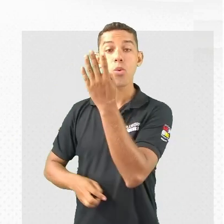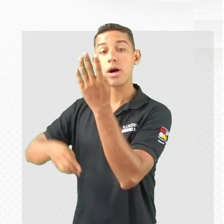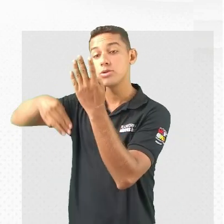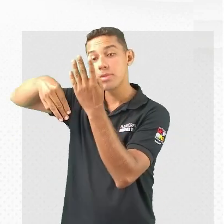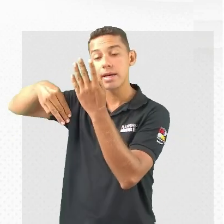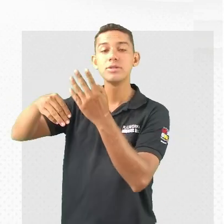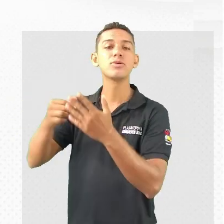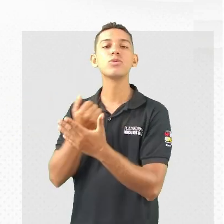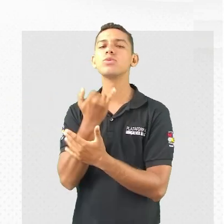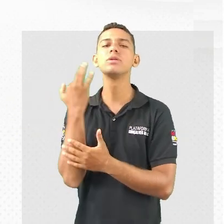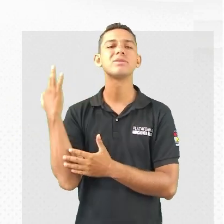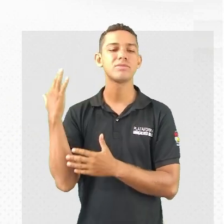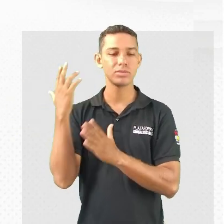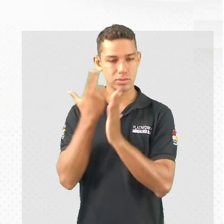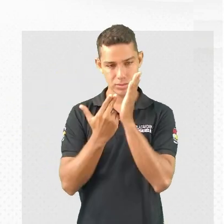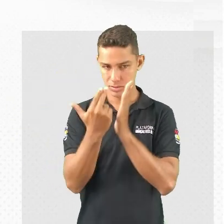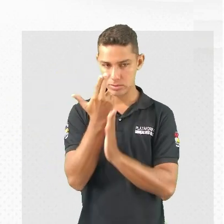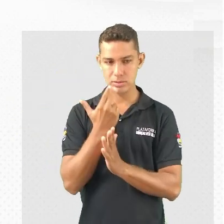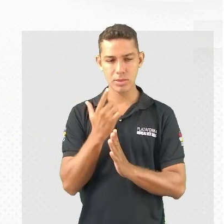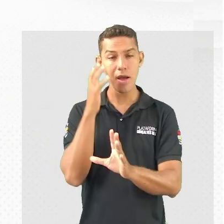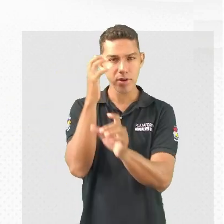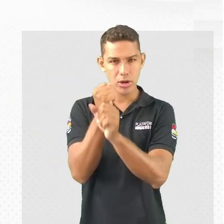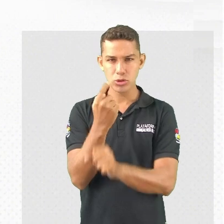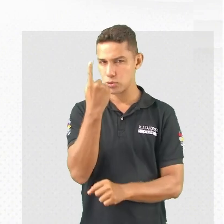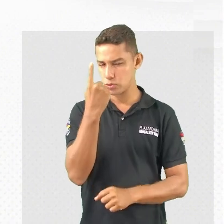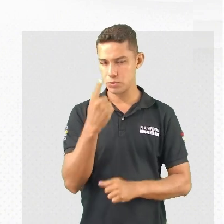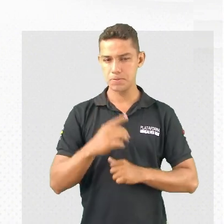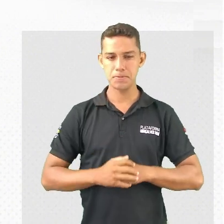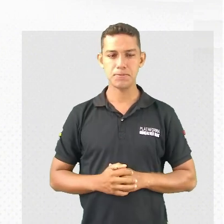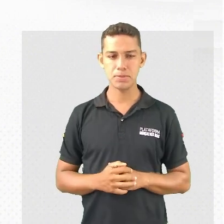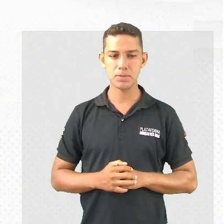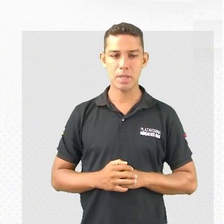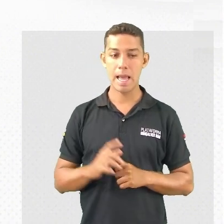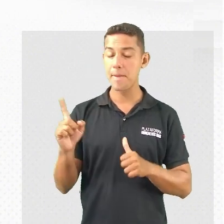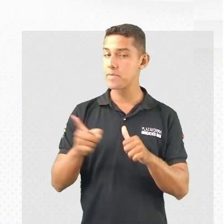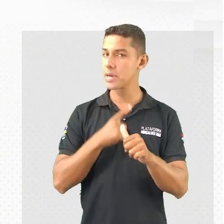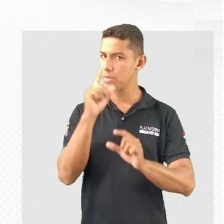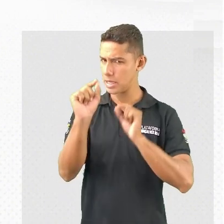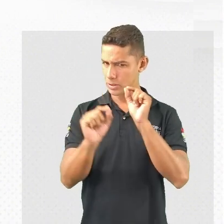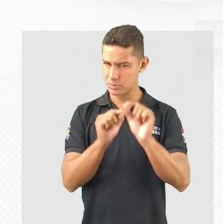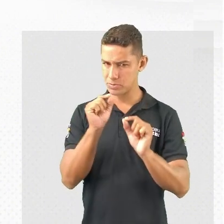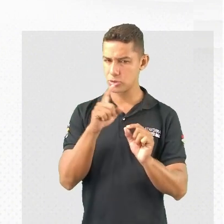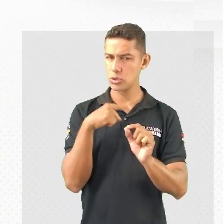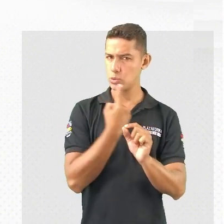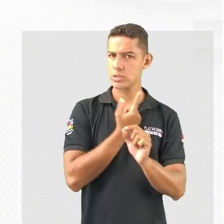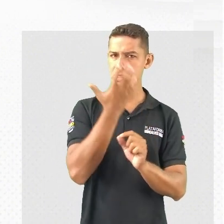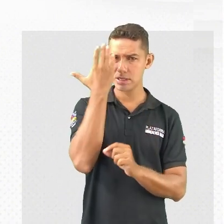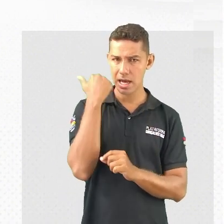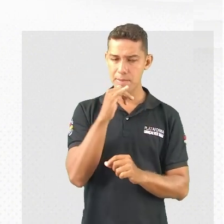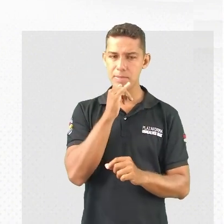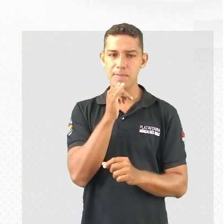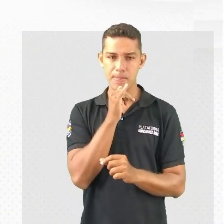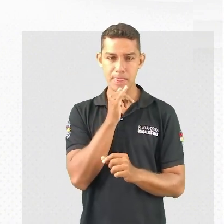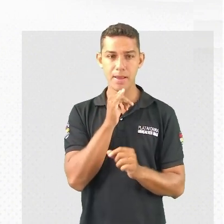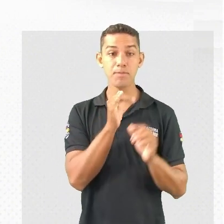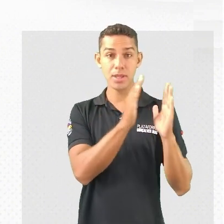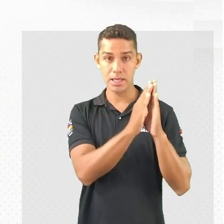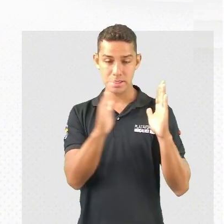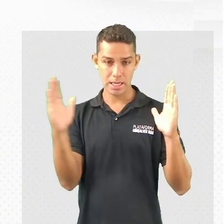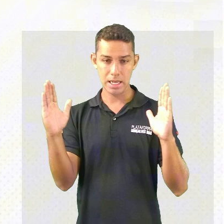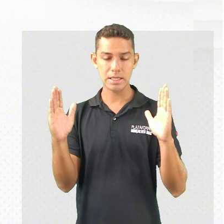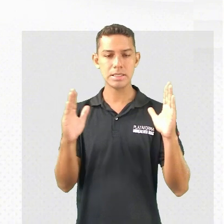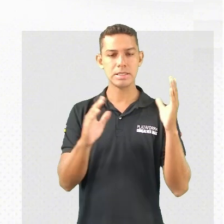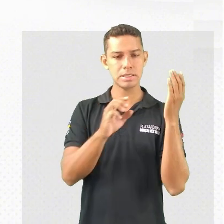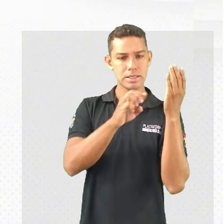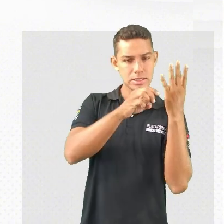desenho? Tá? Então vamos calcular um de cada vez. Primeira coisa, turma, a gente sabe que escala é uma relação centímetro-centímetro.